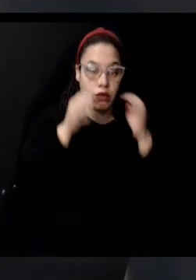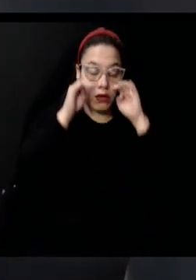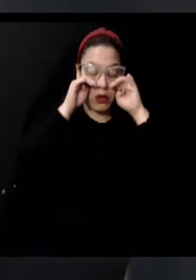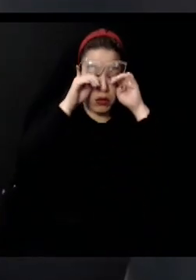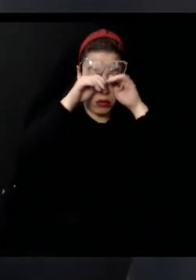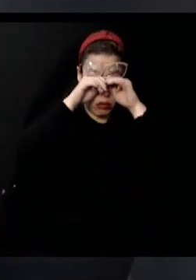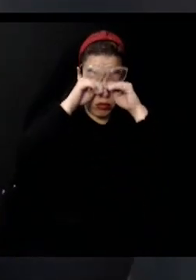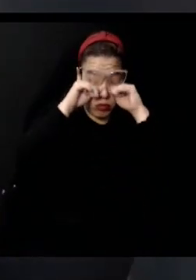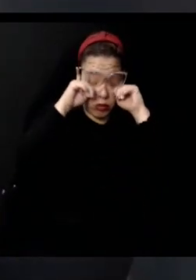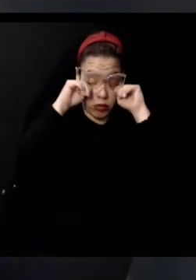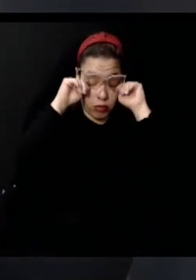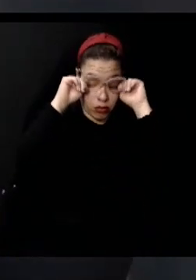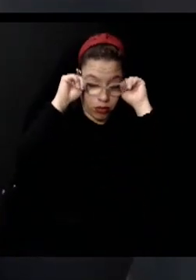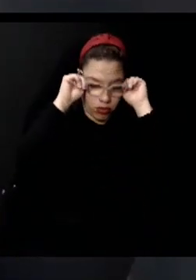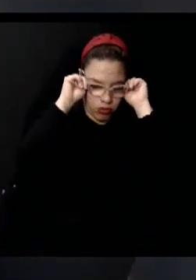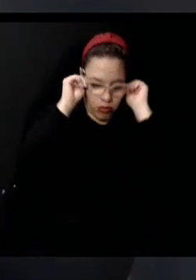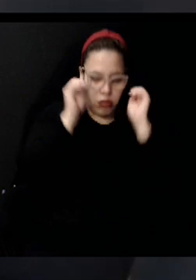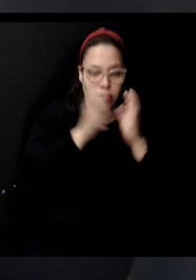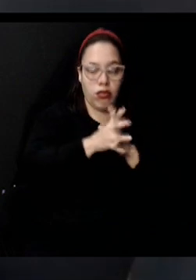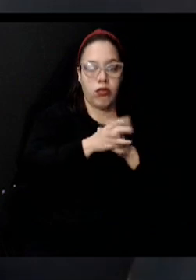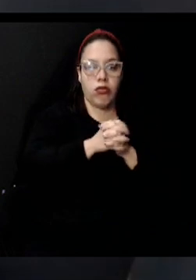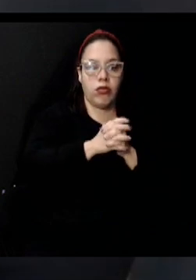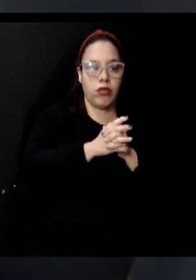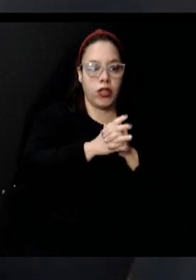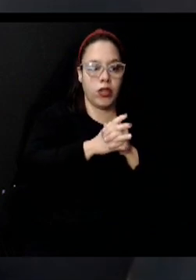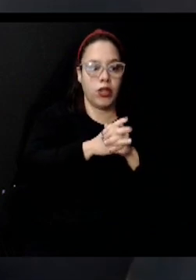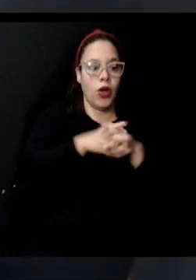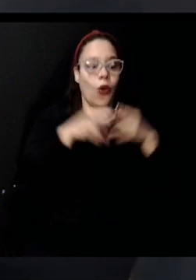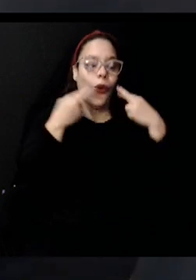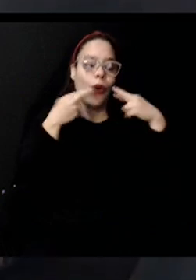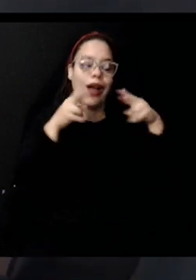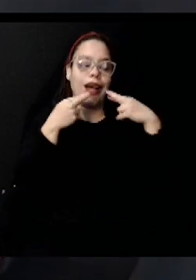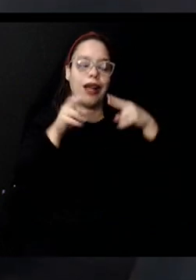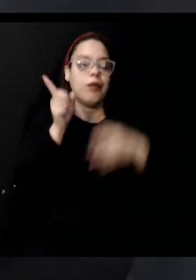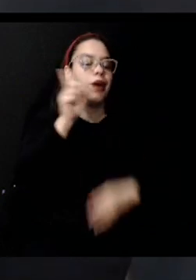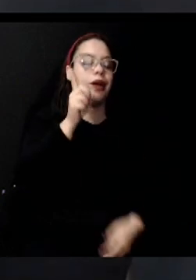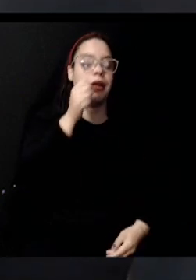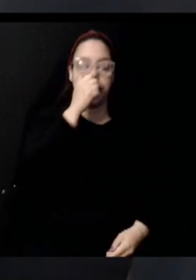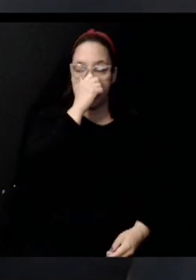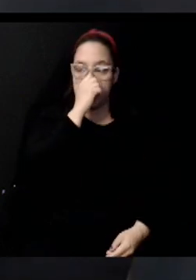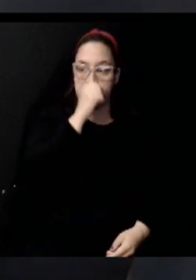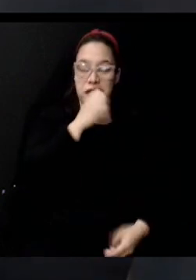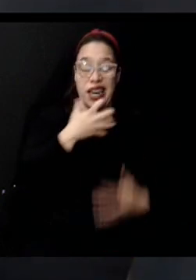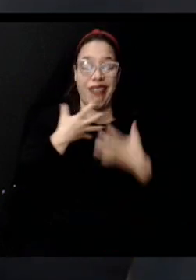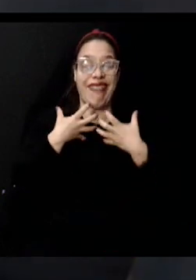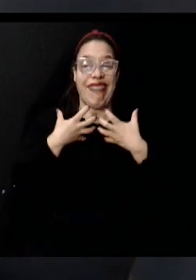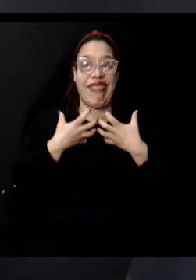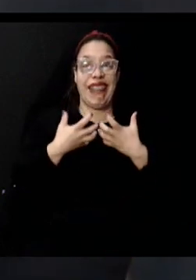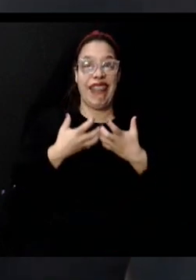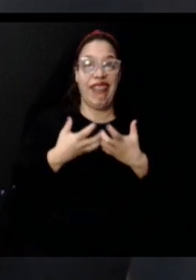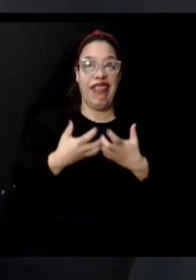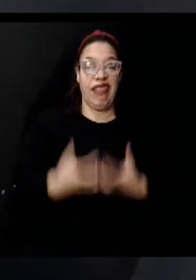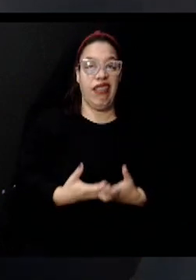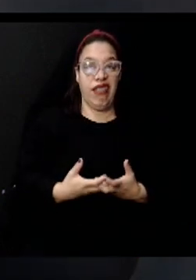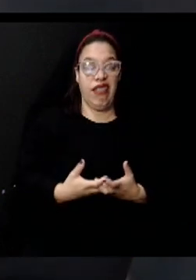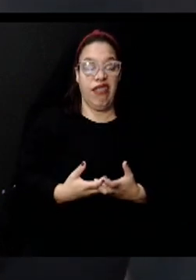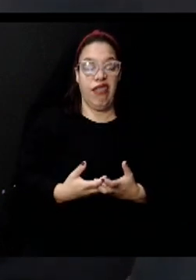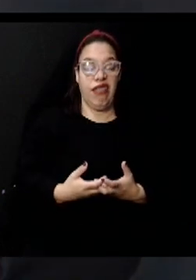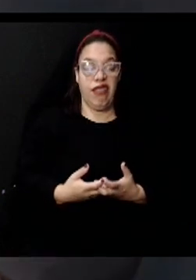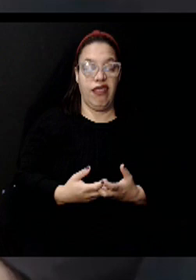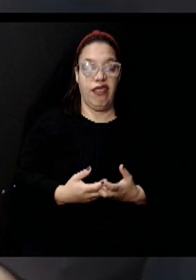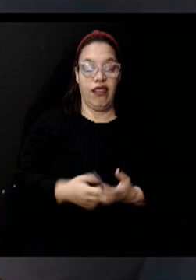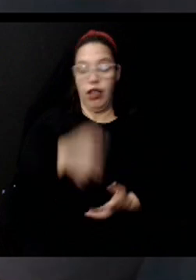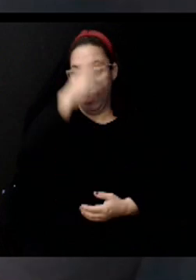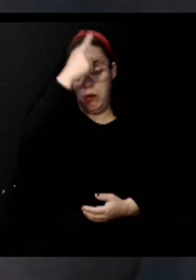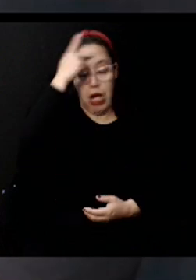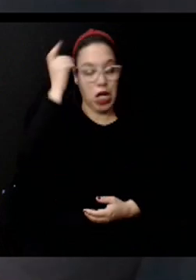conversa. Então, o reclamar, às vezes, não é de todo uma coisa pesada. Né, Uhum. de falar: "Ah, aquela pessoa só reclama", mas